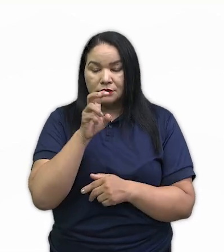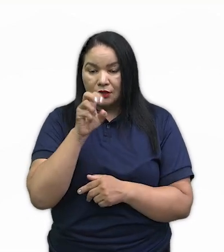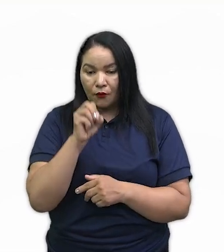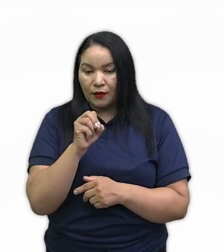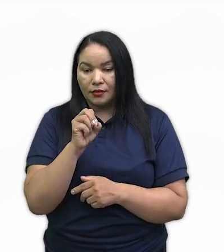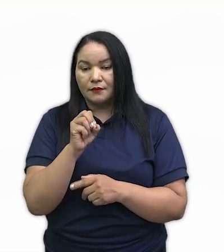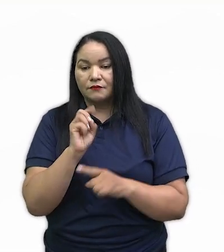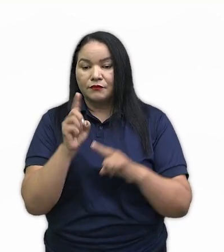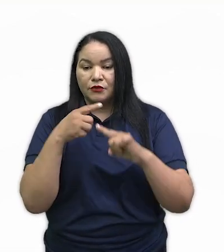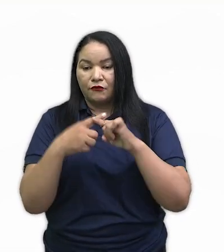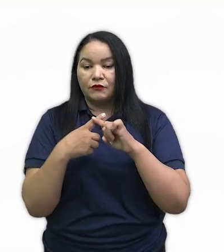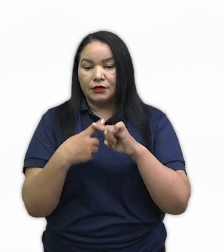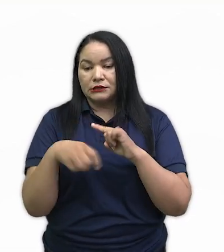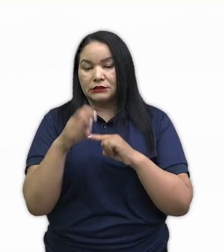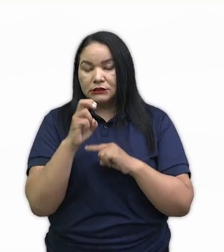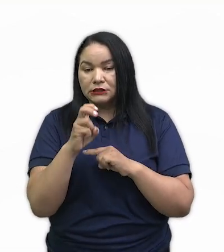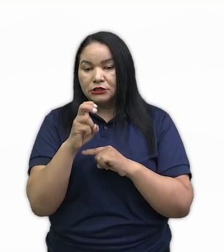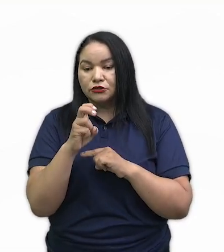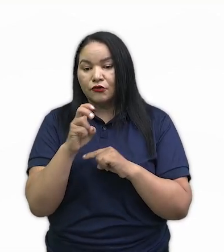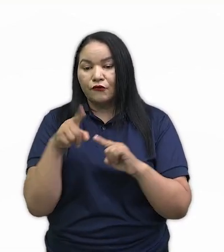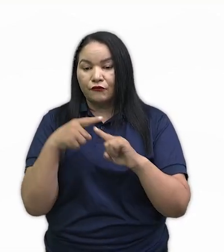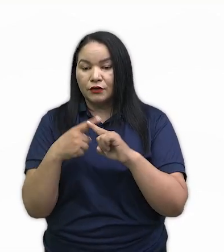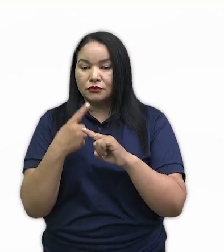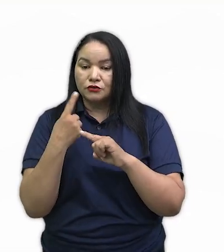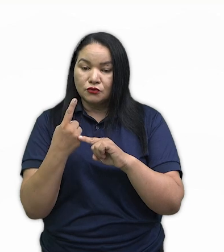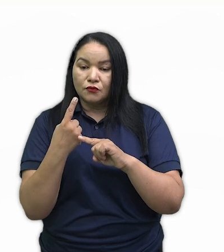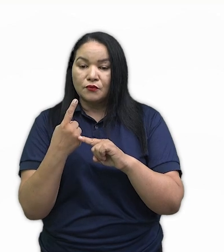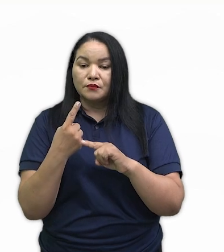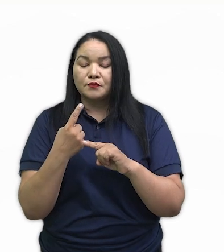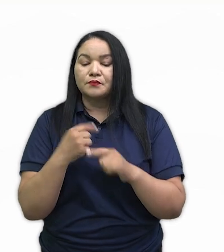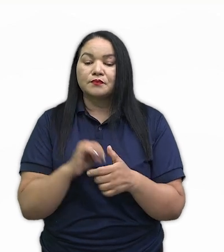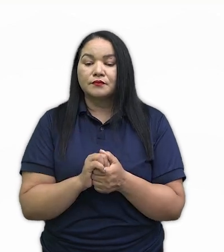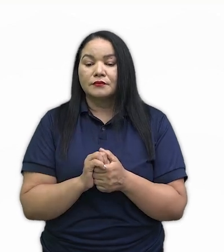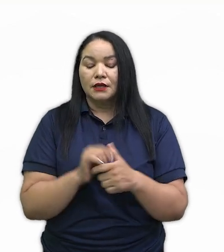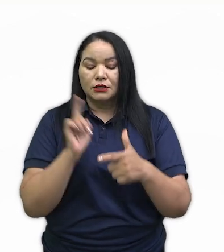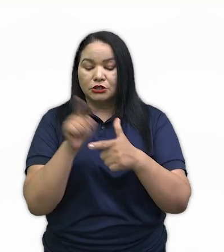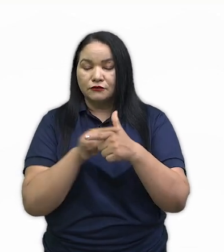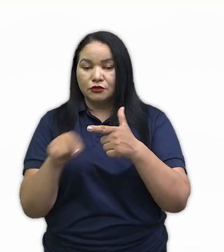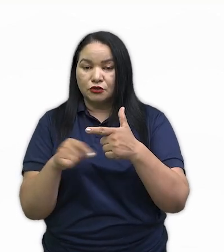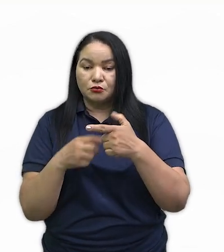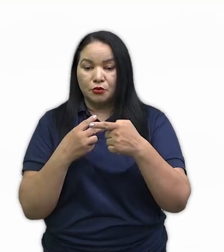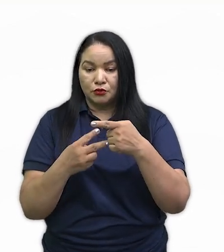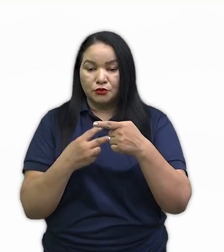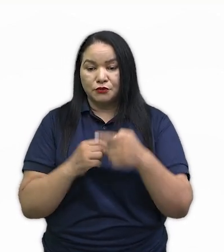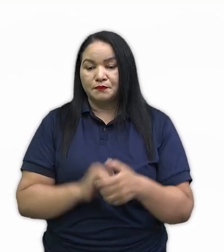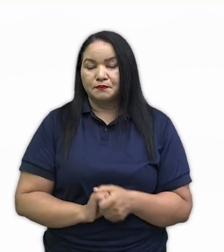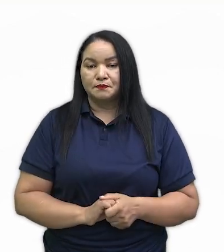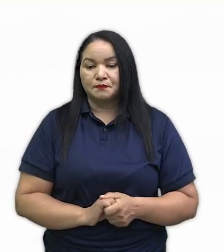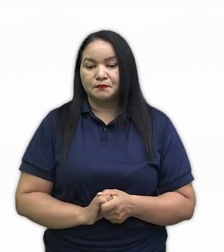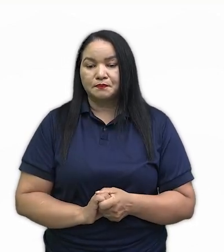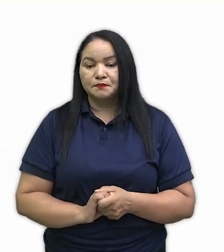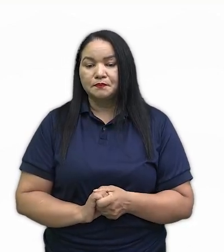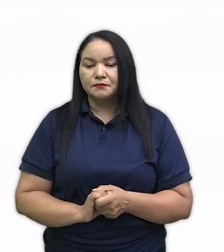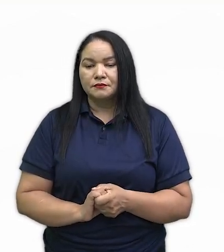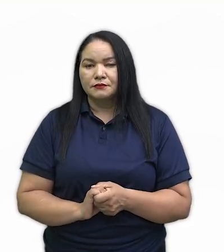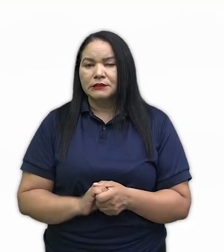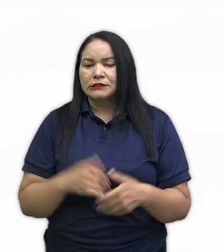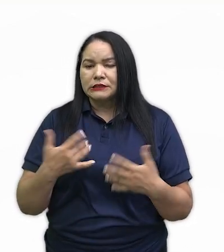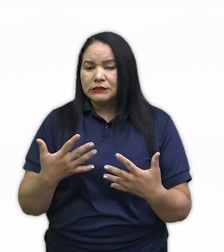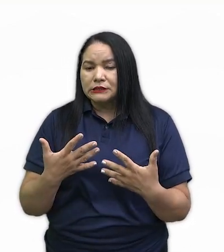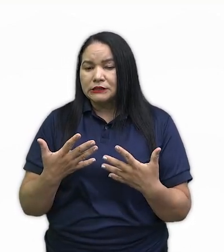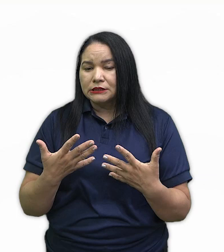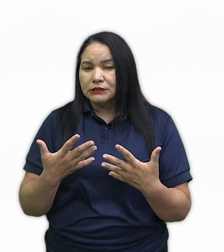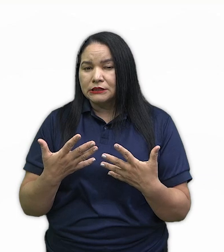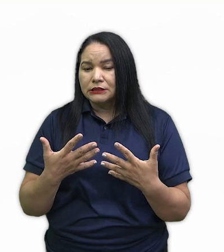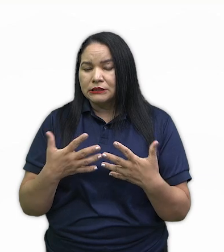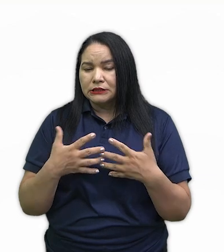150 multiplicado por 5 vezes 1, que é 5, tudo isso dividido por 2. E, professor, mas